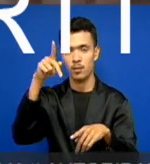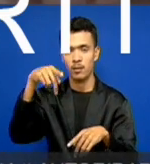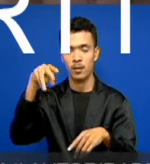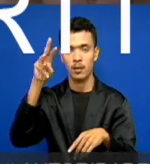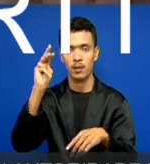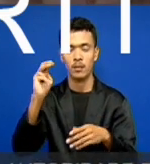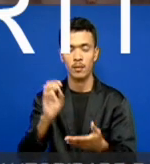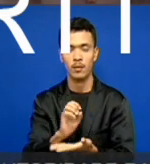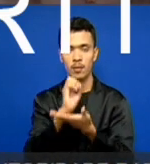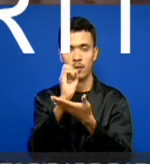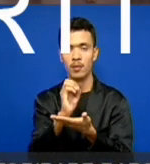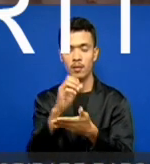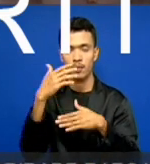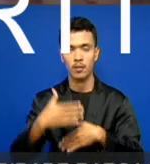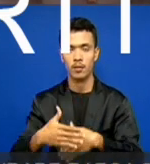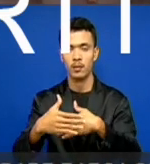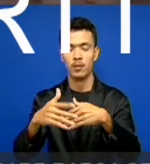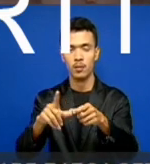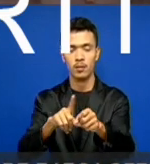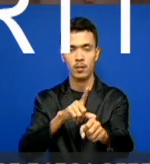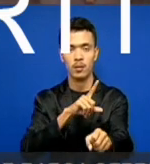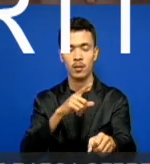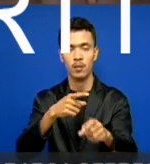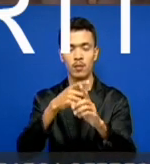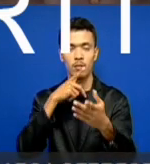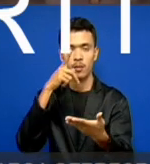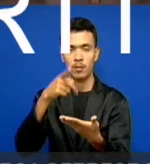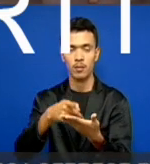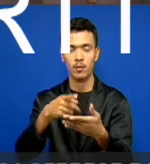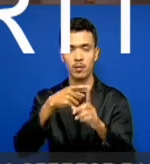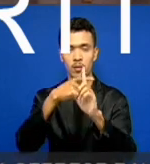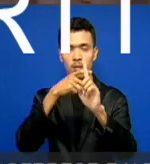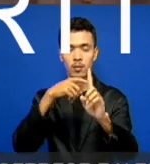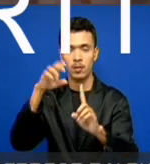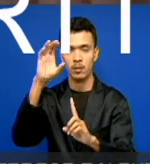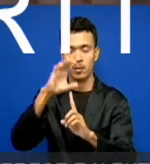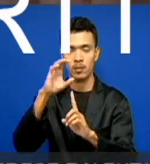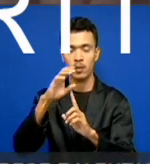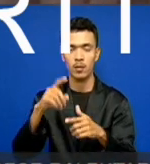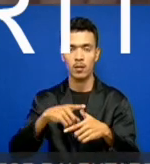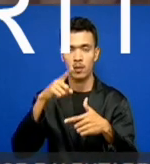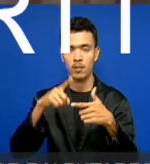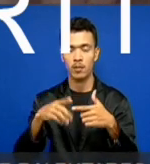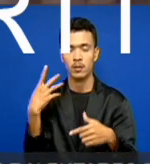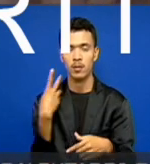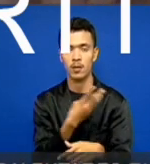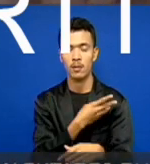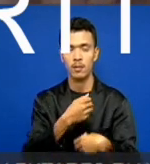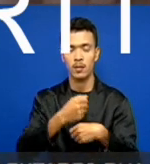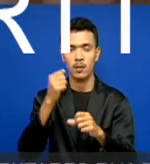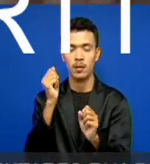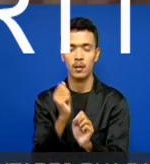ne liurona, li husi período mai husi comandante rasi, depois ami halo levantamento,